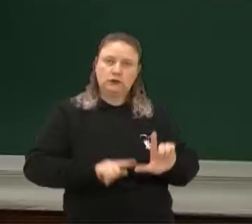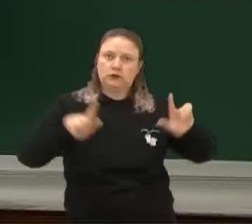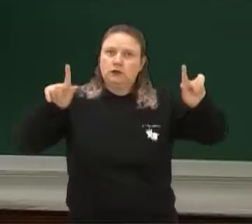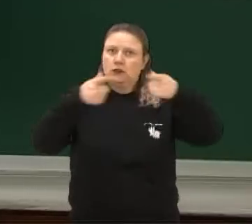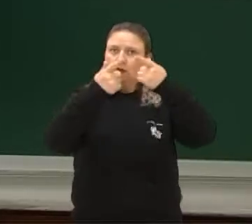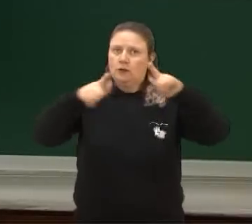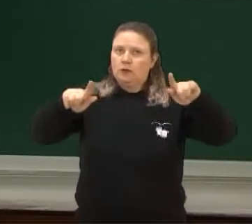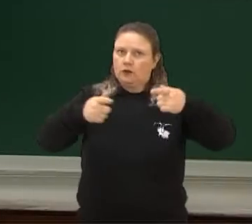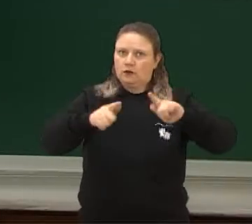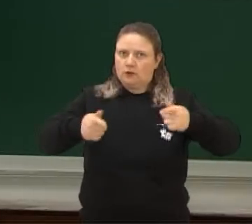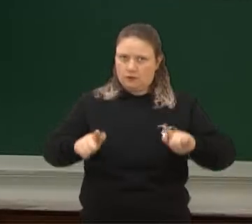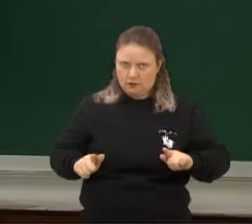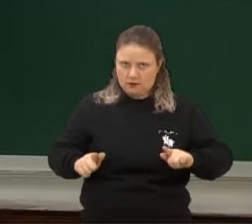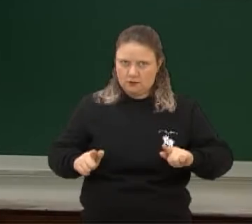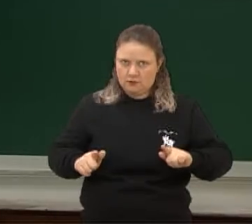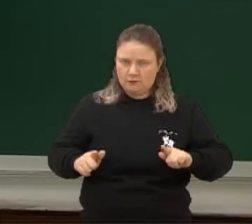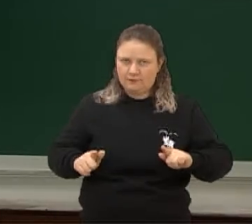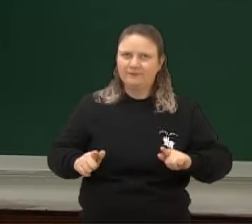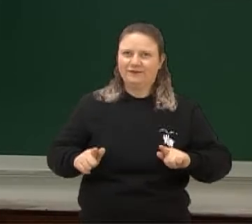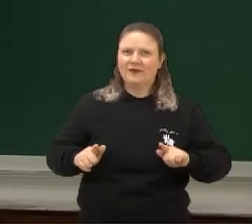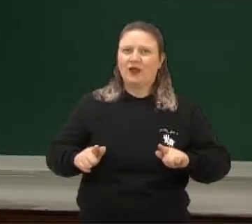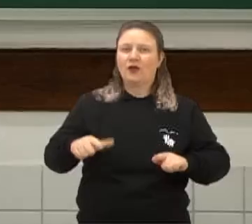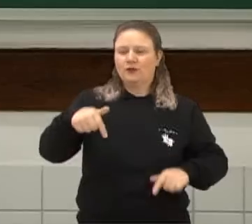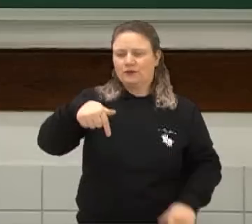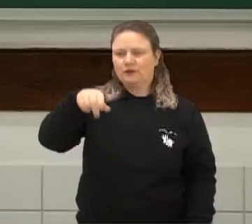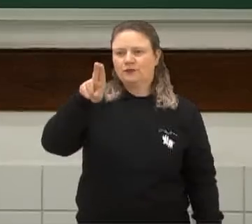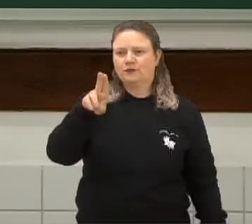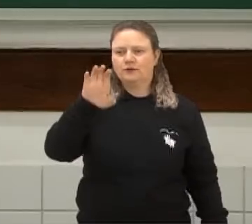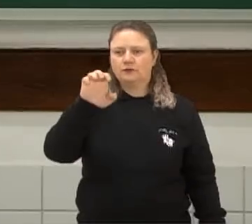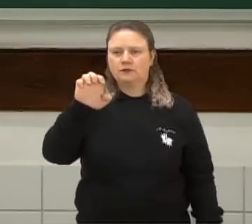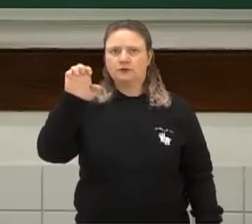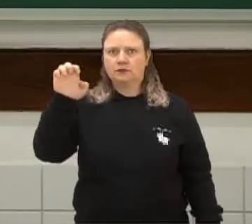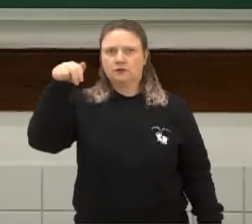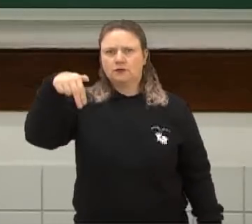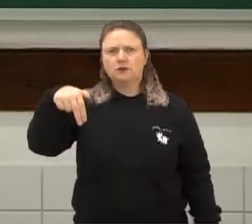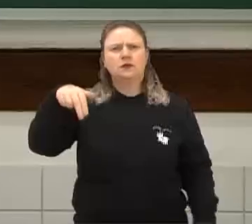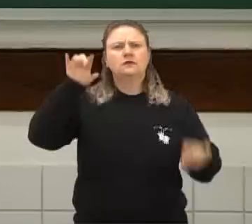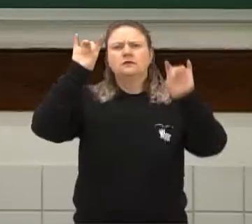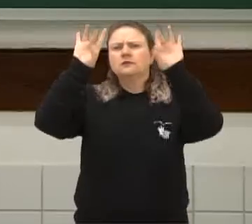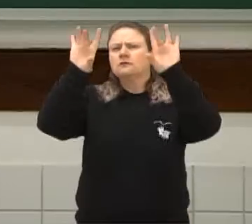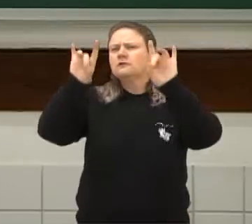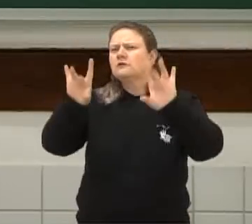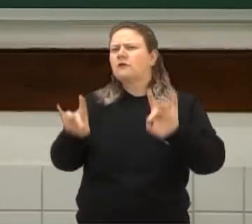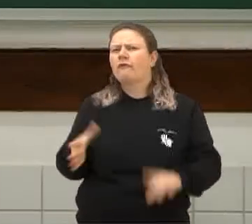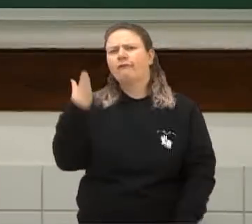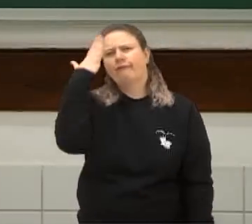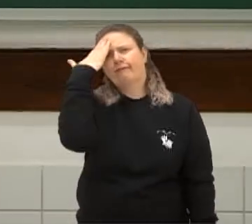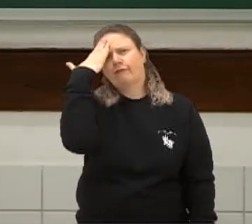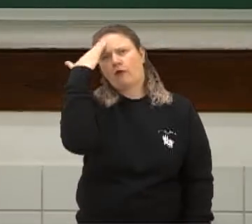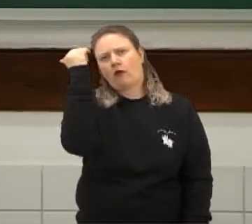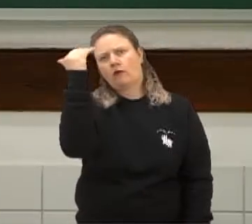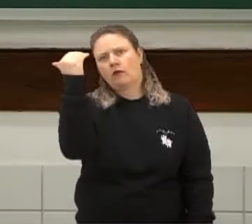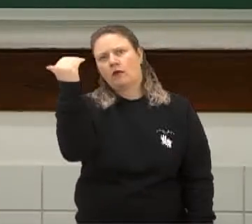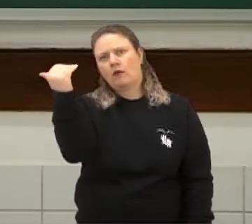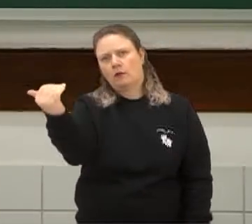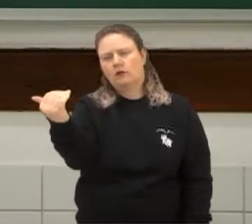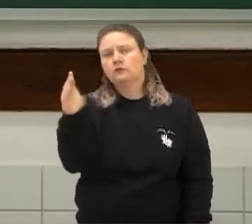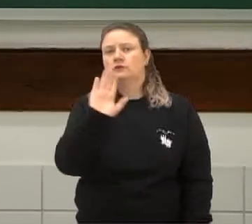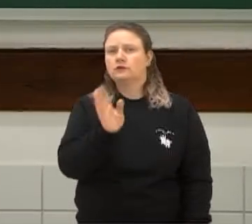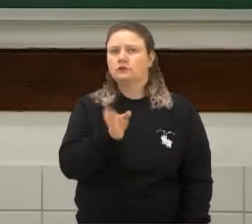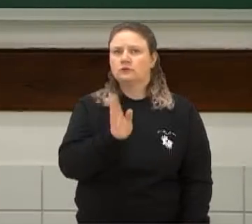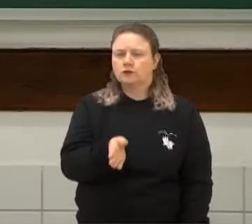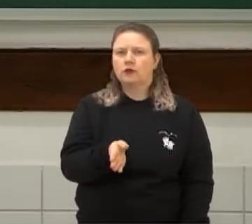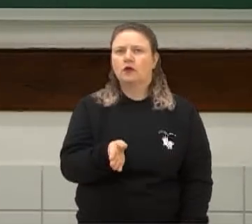é We Are the Champions. Essa música é muito especial, é muito conhecida, e ela